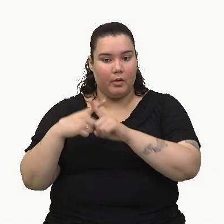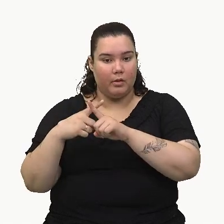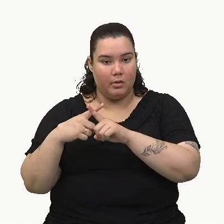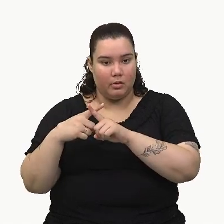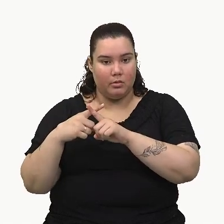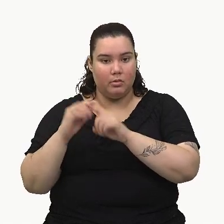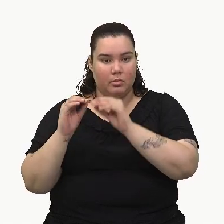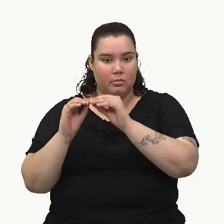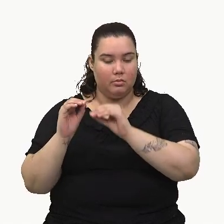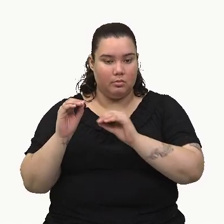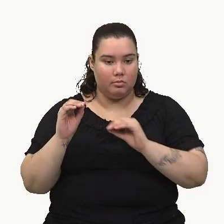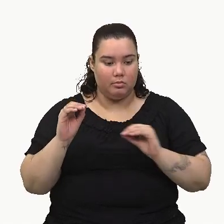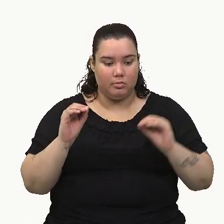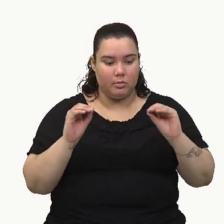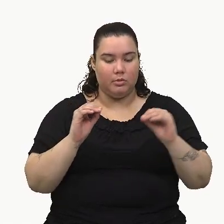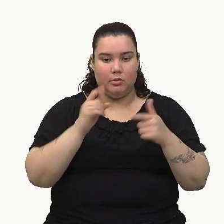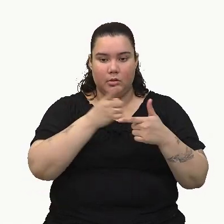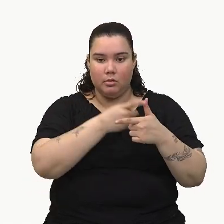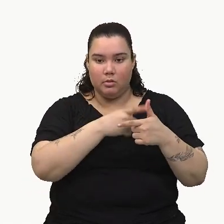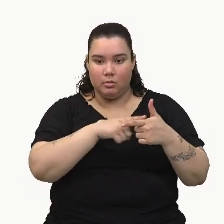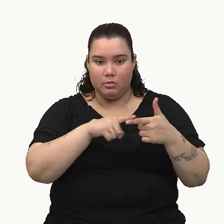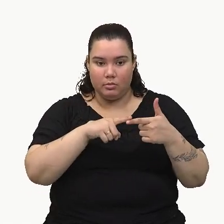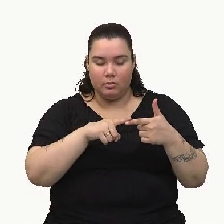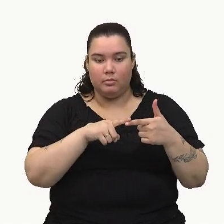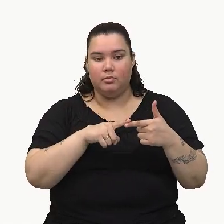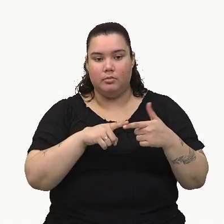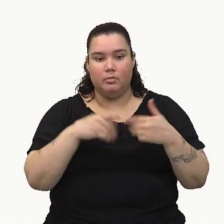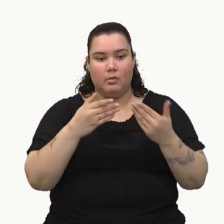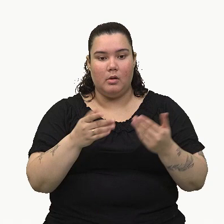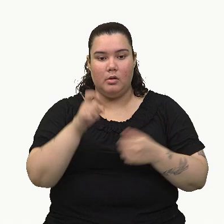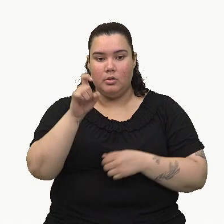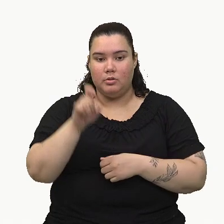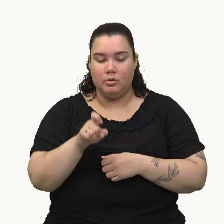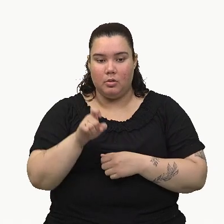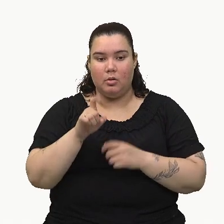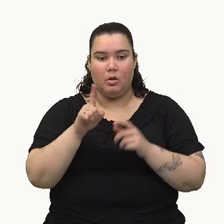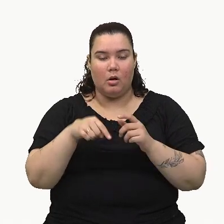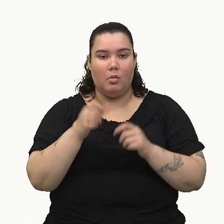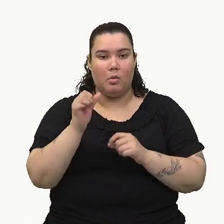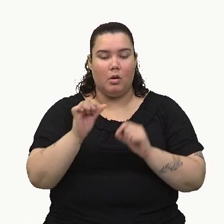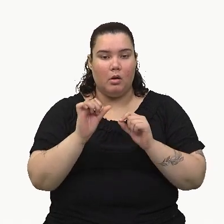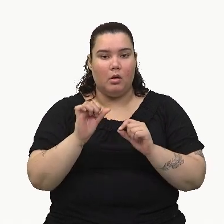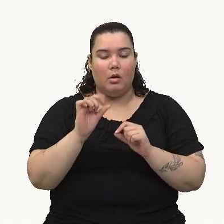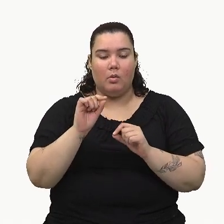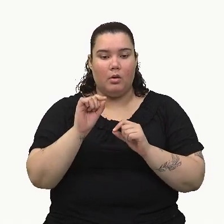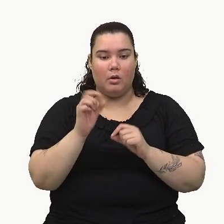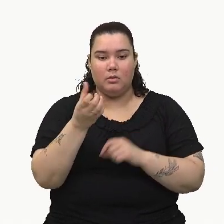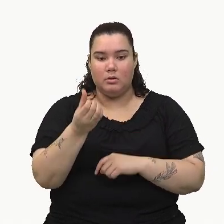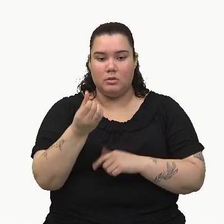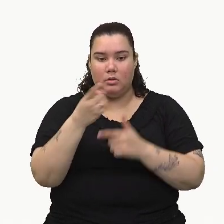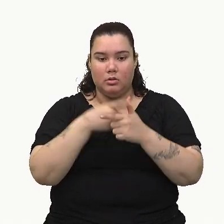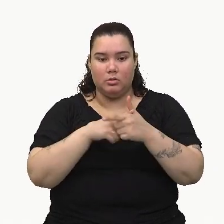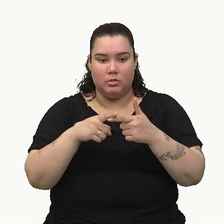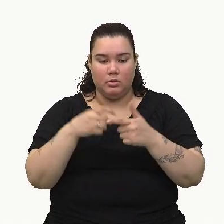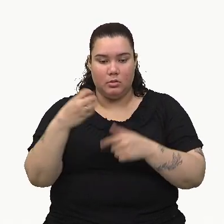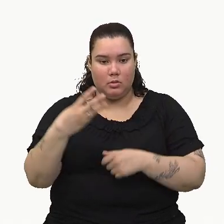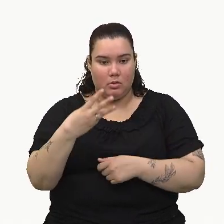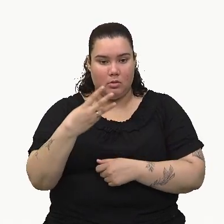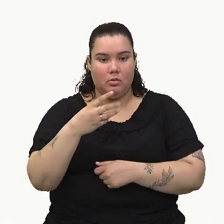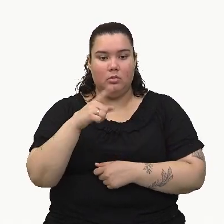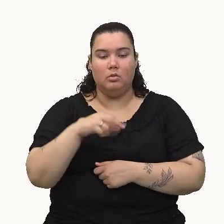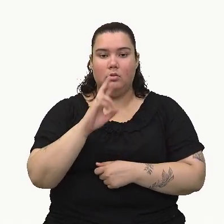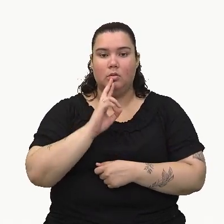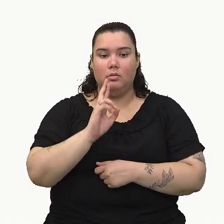multiplicando, ele passará dividindo. Então, x é igual a 6 dividido por 3, cujo resultado